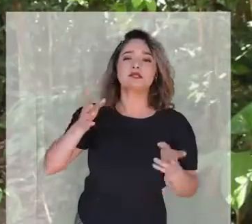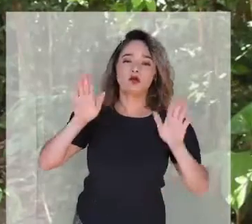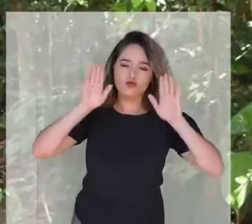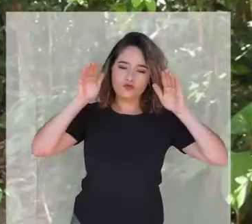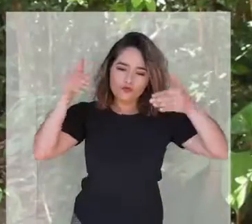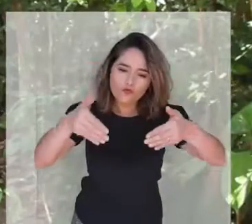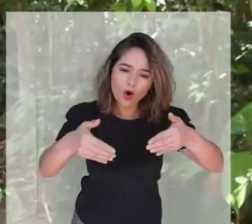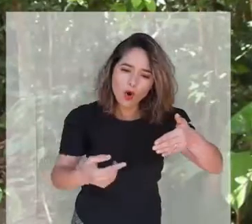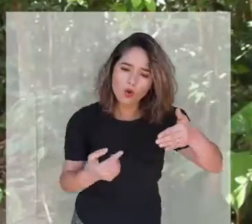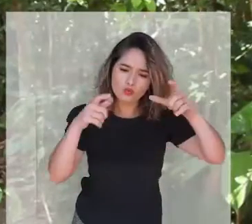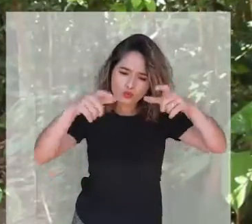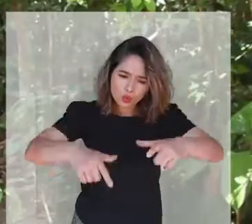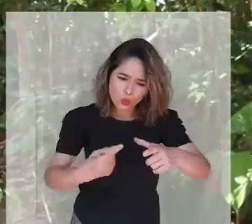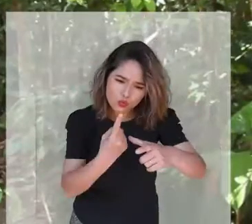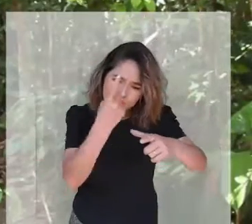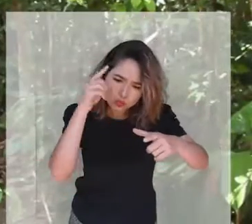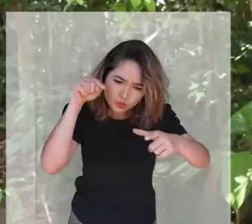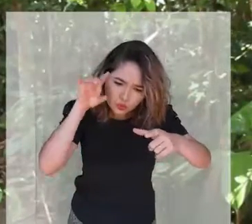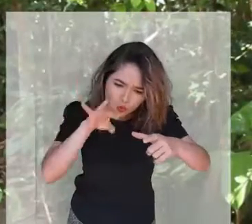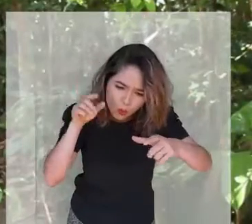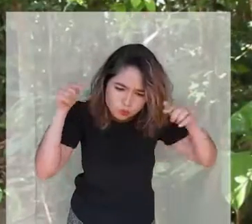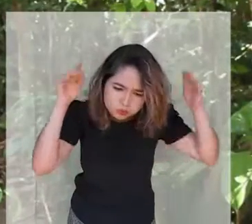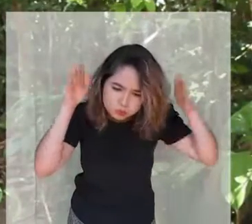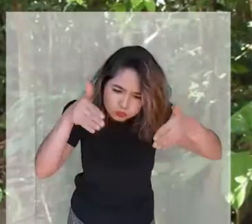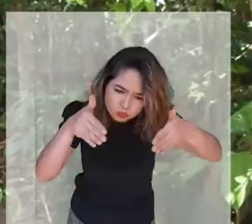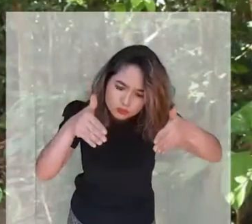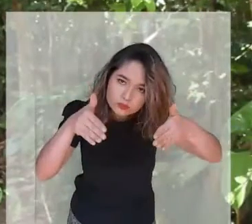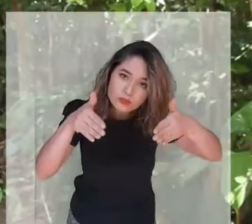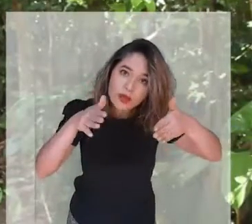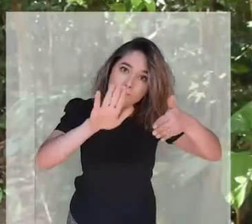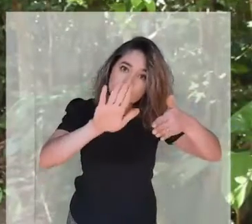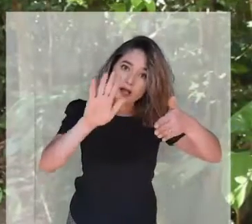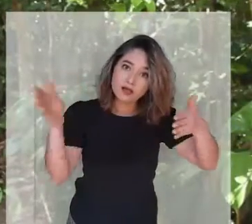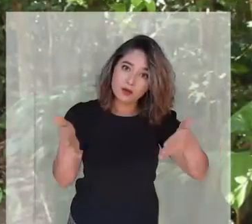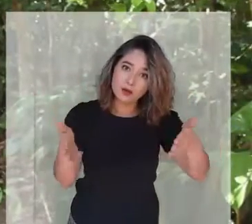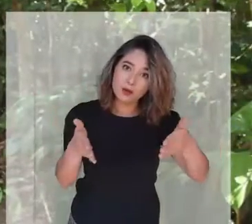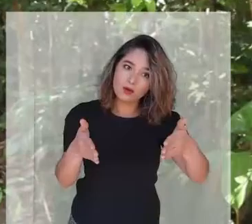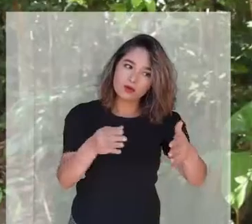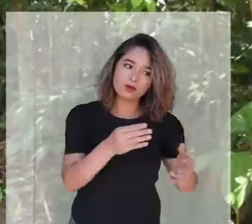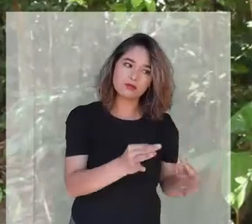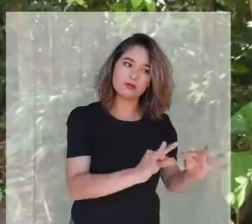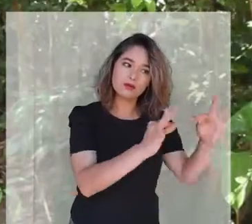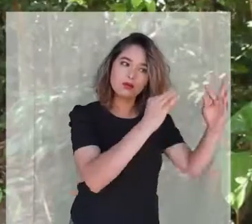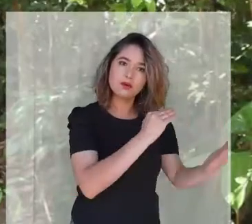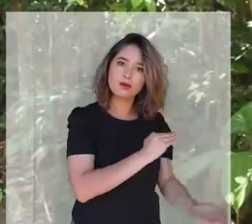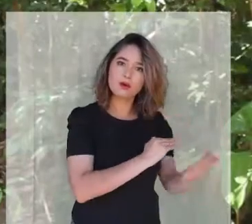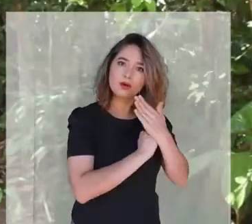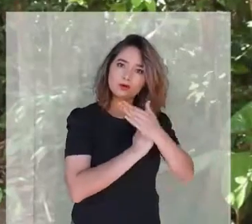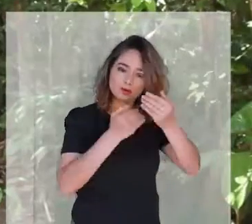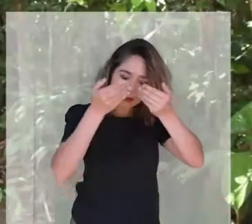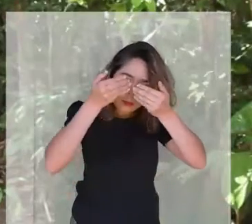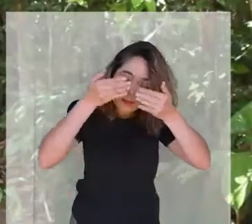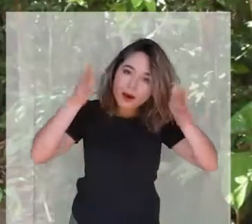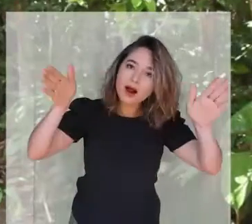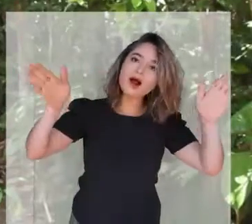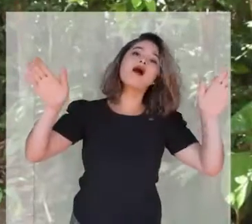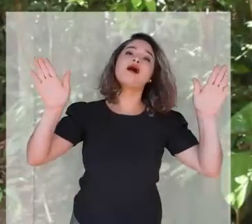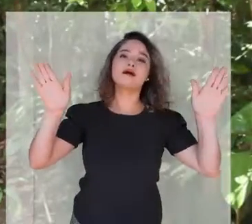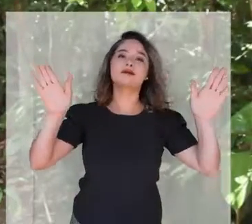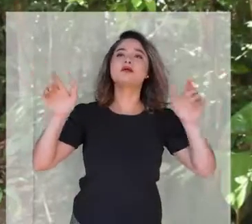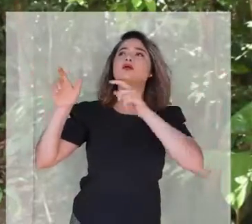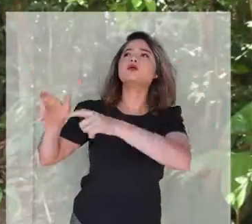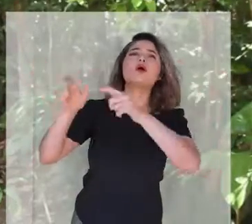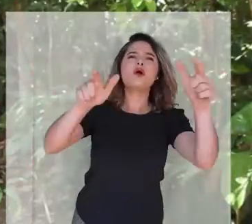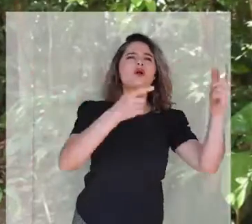agrupar cada vez mais populações equidistantes, inclusive fora do estado, em outras unidades